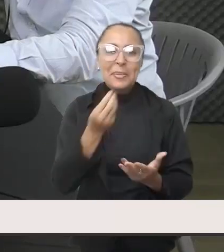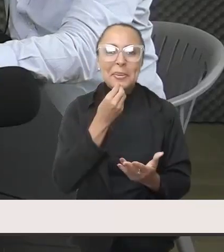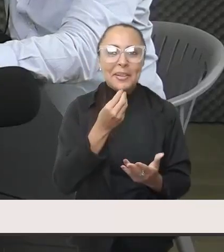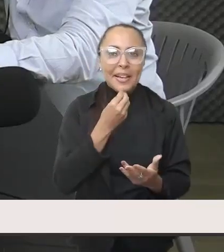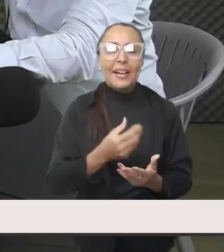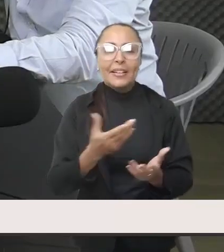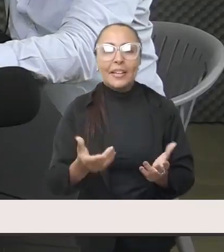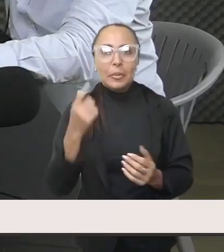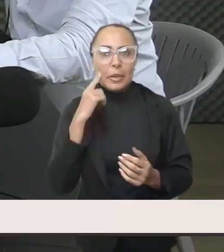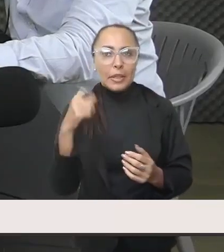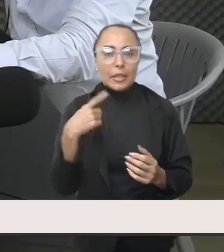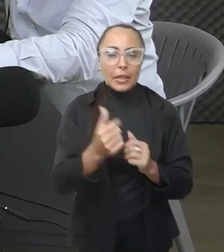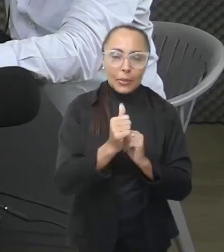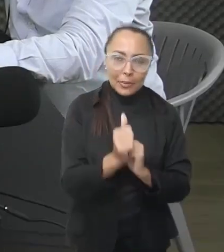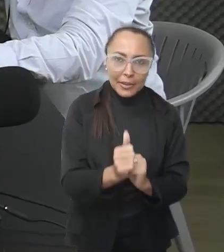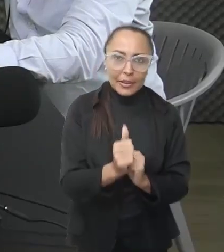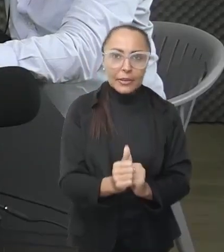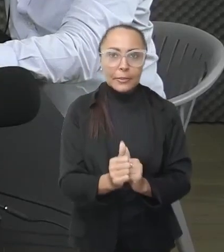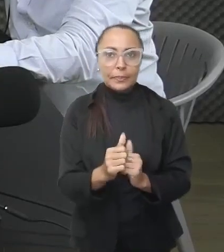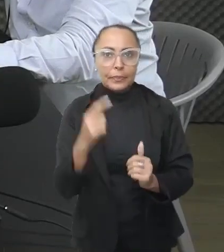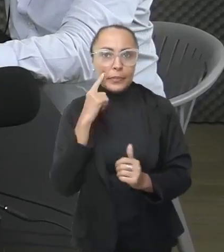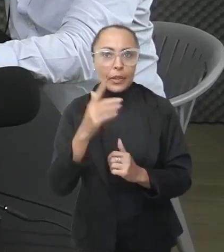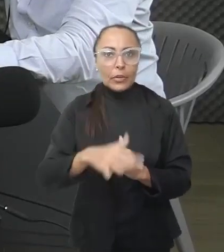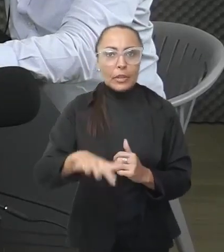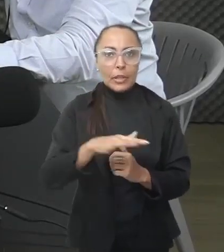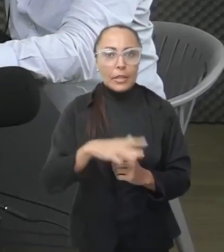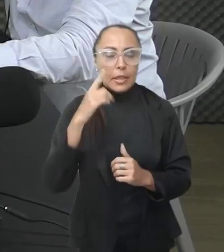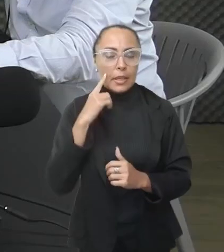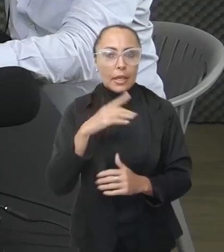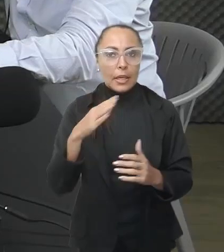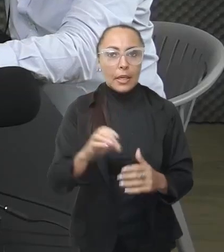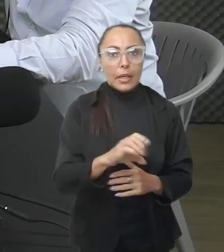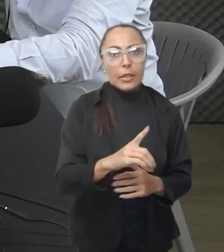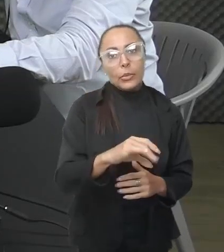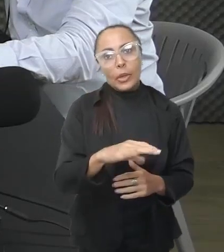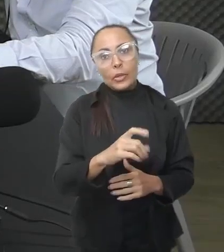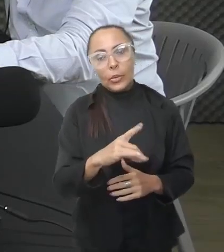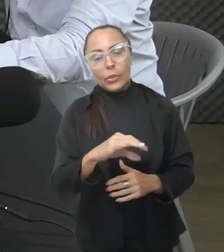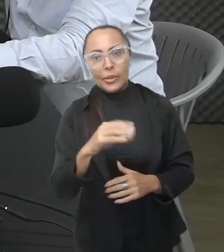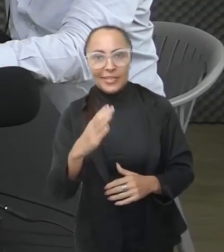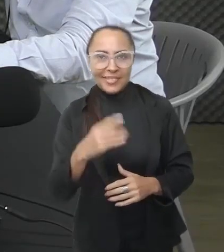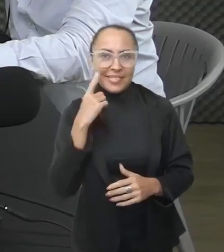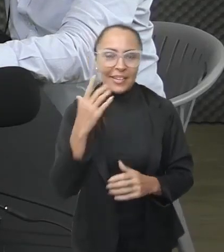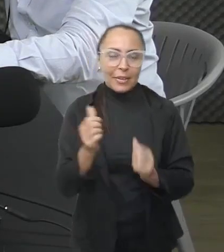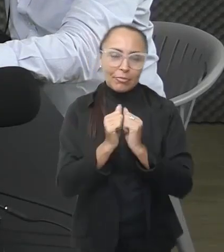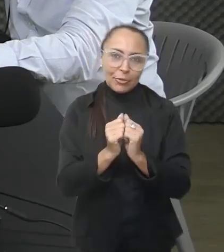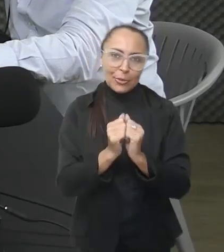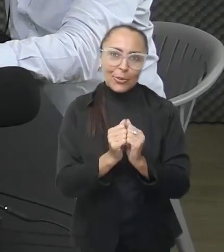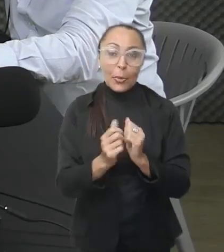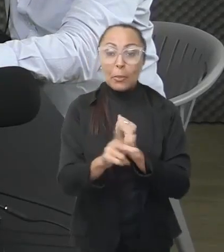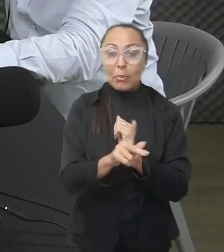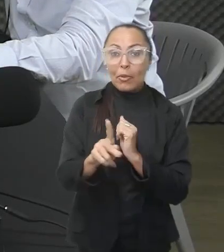estar aqui acompanhando a audiência da TV Doc, é isso? De estar aqui justamente com o